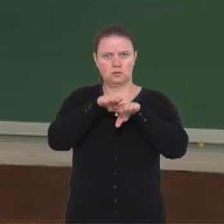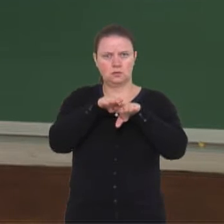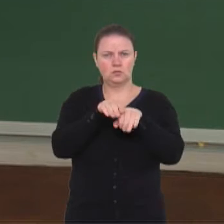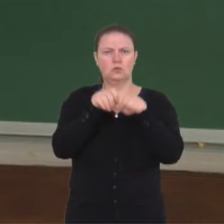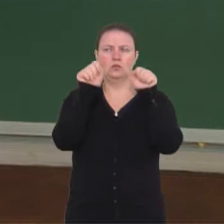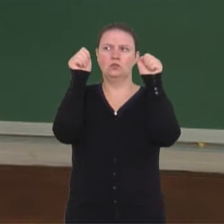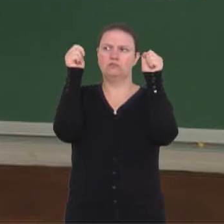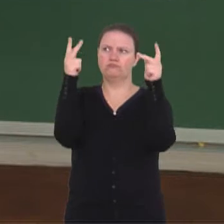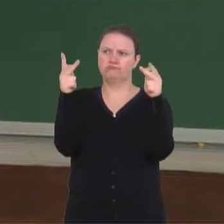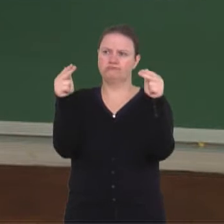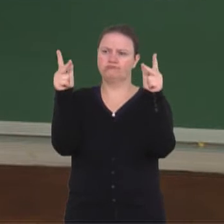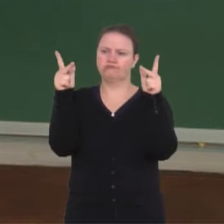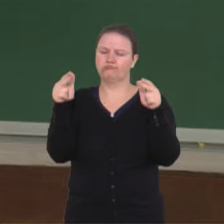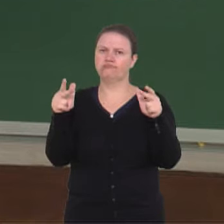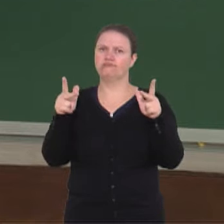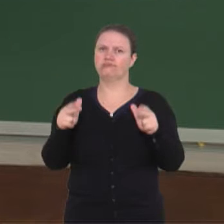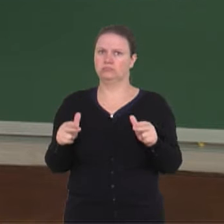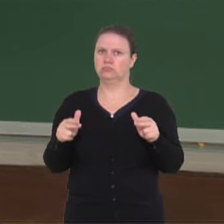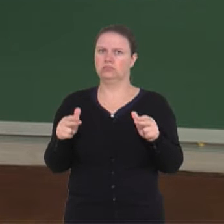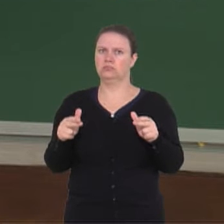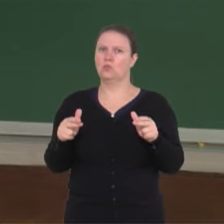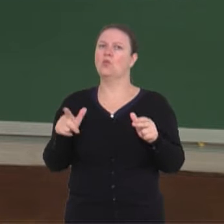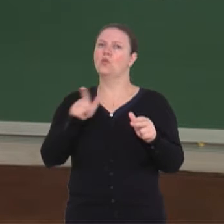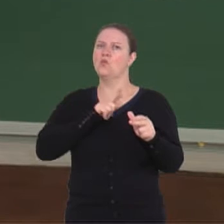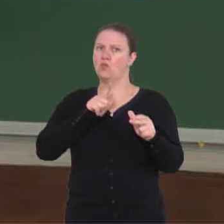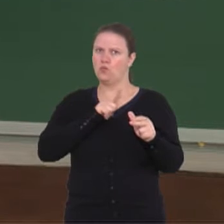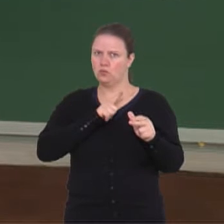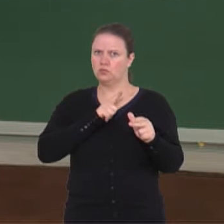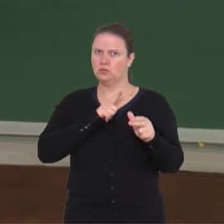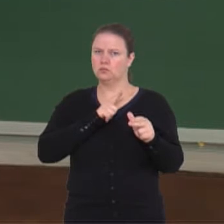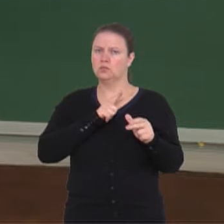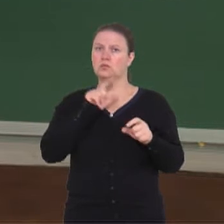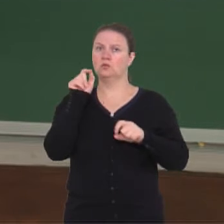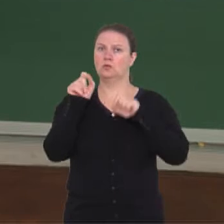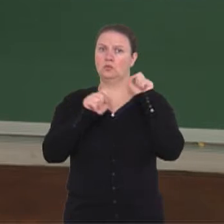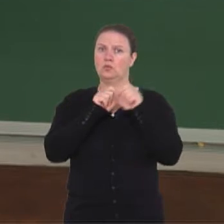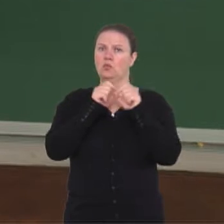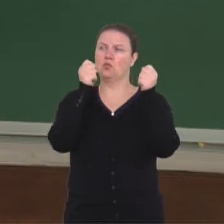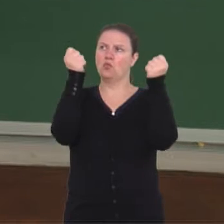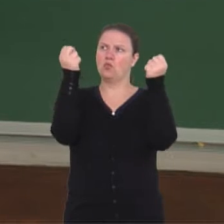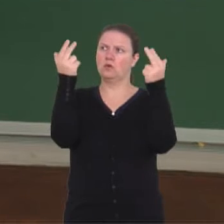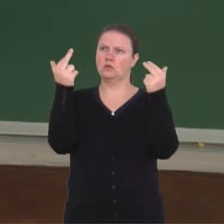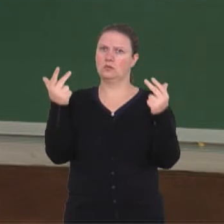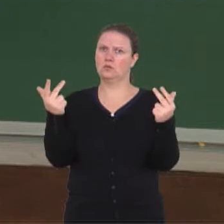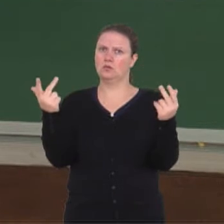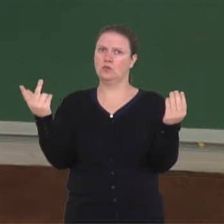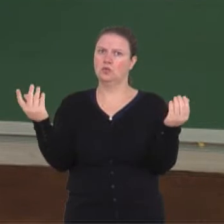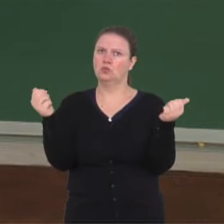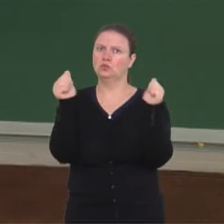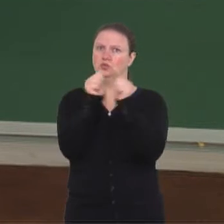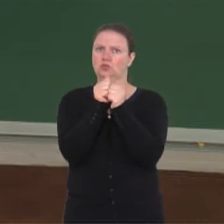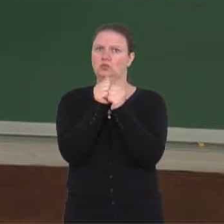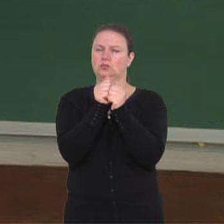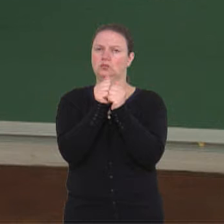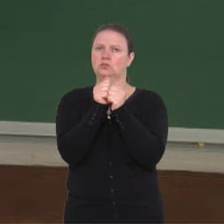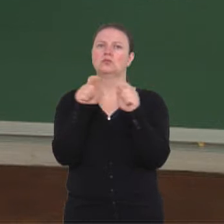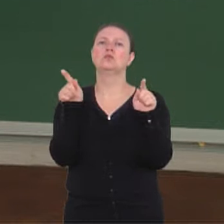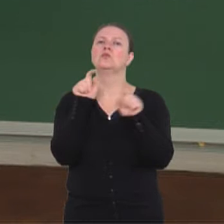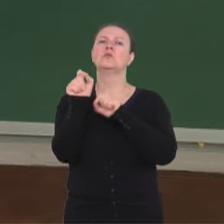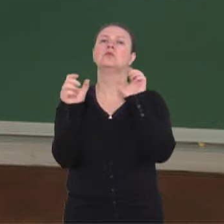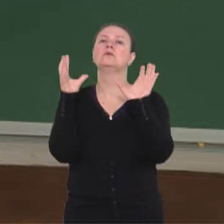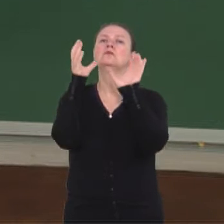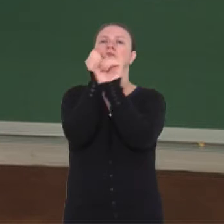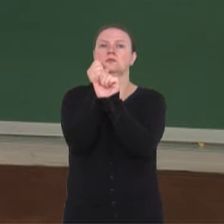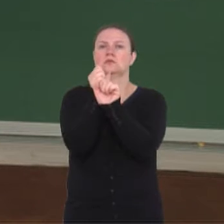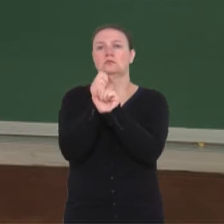dois polinômios e aqueles que têm variável do mesmo grau, ou seja, termo comum, eu junto, eu somo. Aqueles